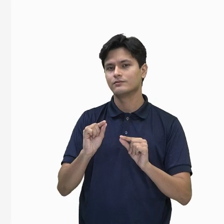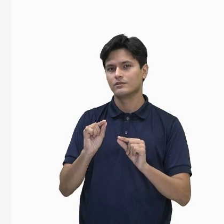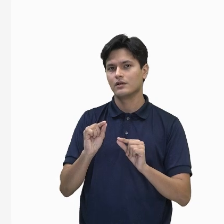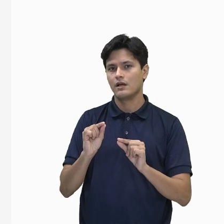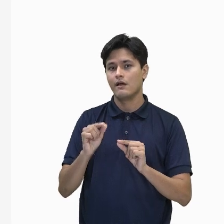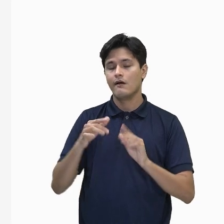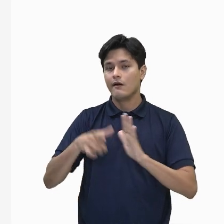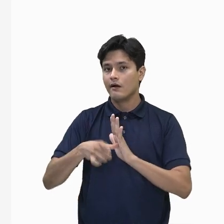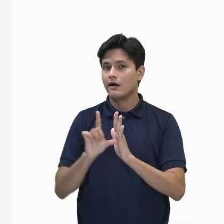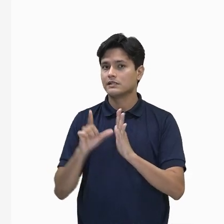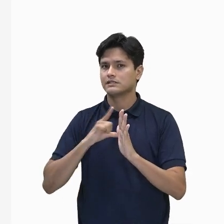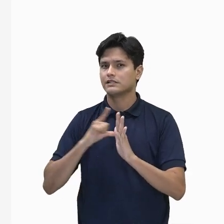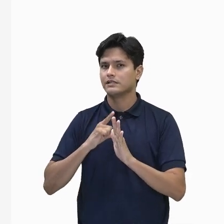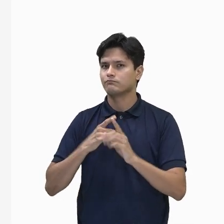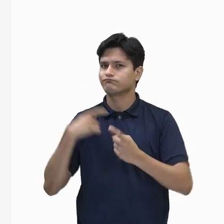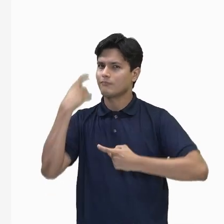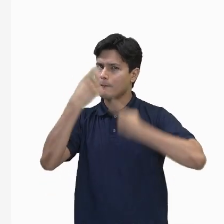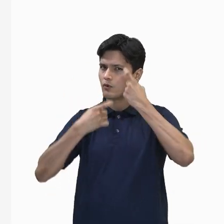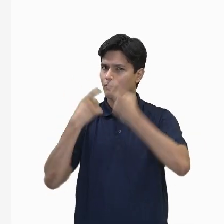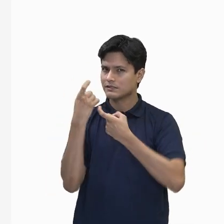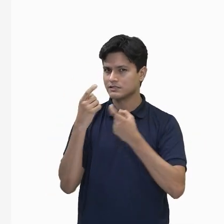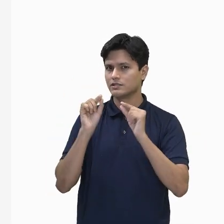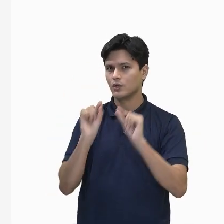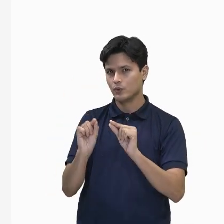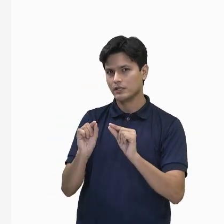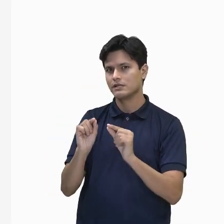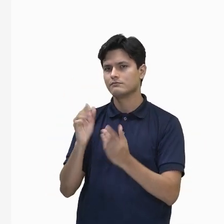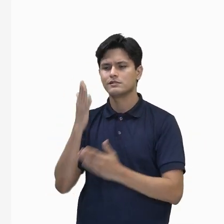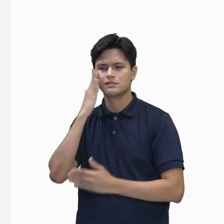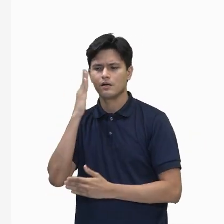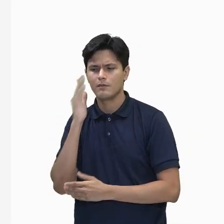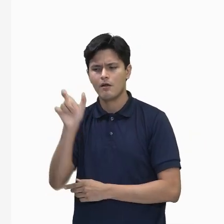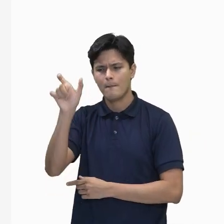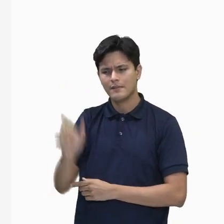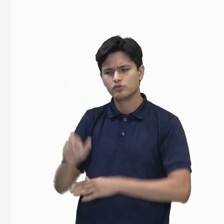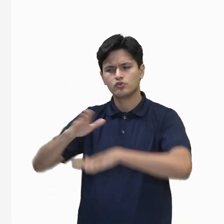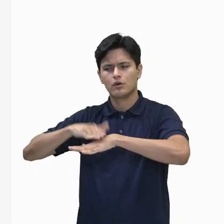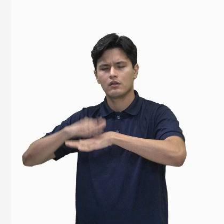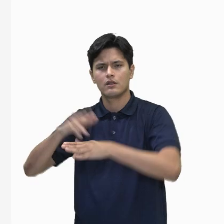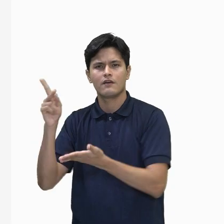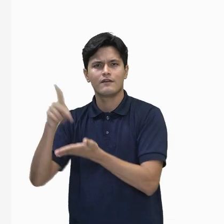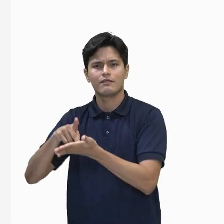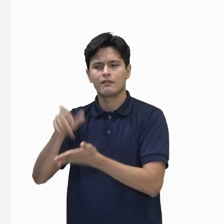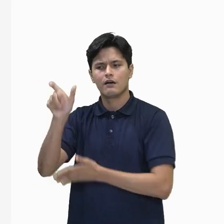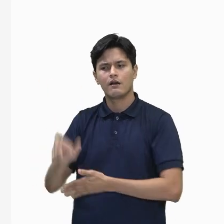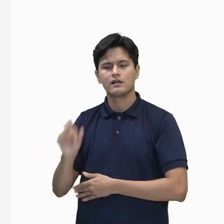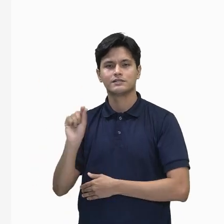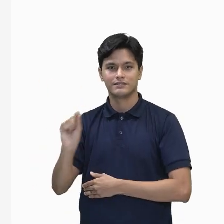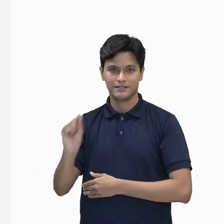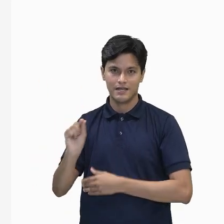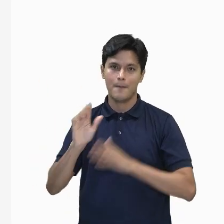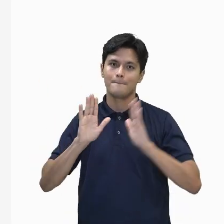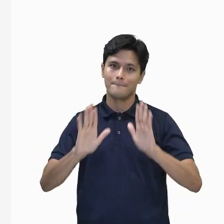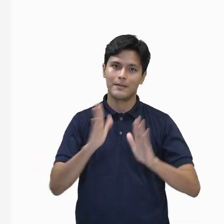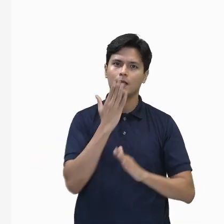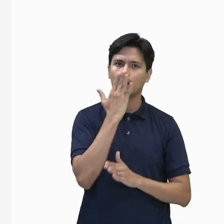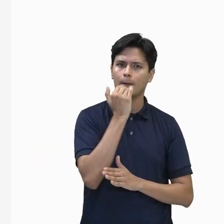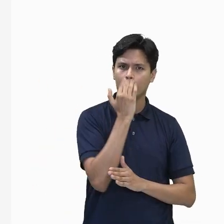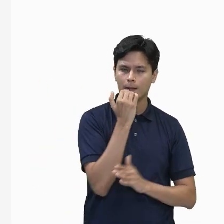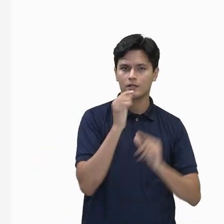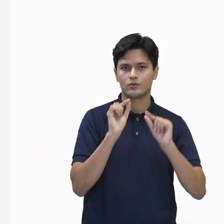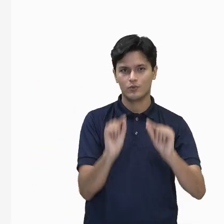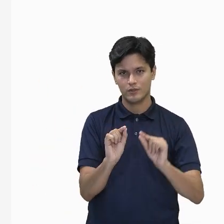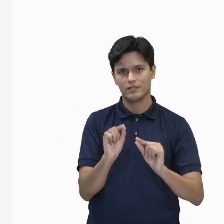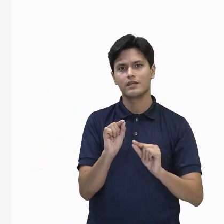o pensamento, tá? Quem tem a verdade? E o Nietzsche diz, não, o pensamento tem que ser por